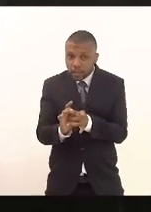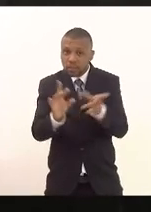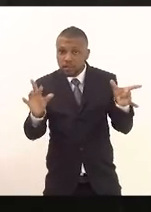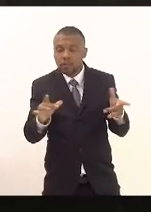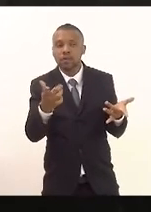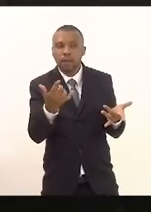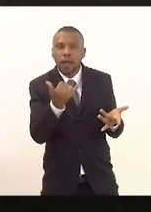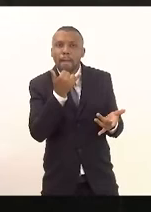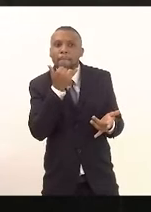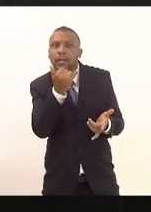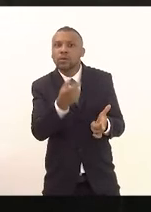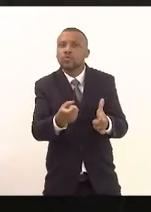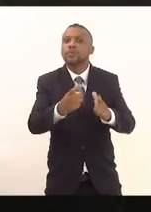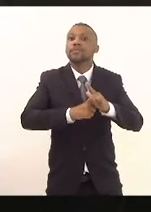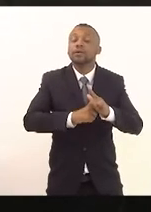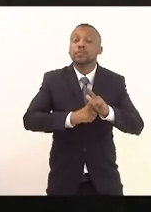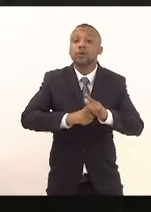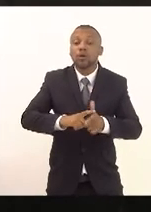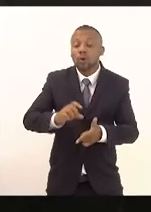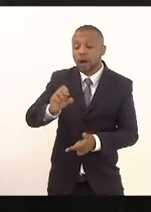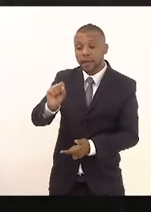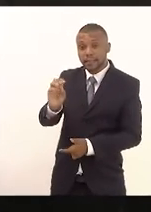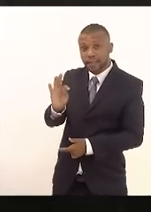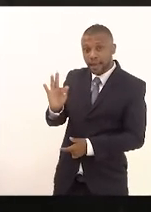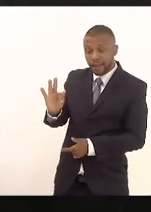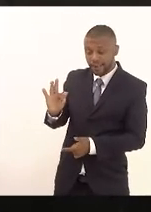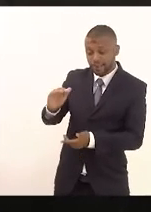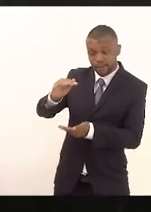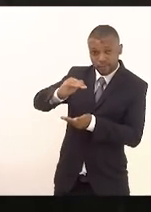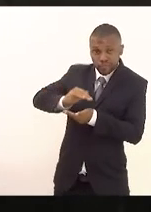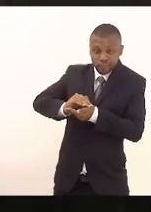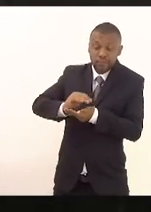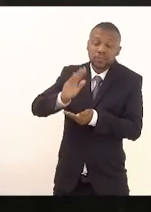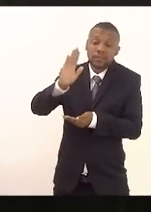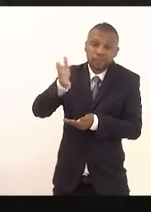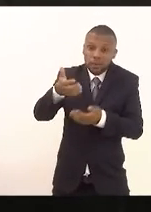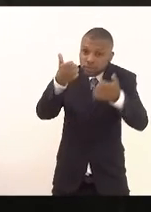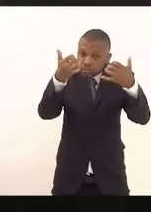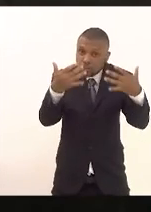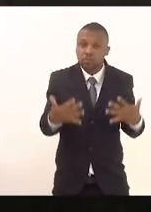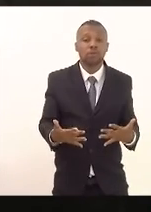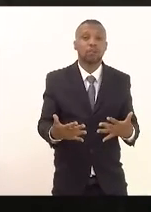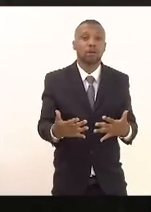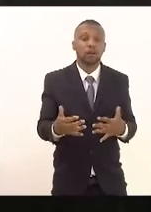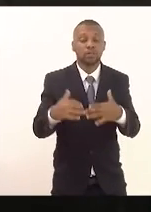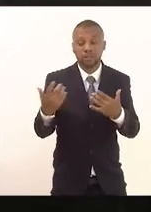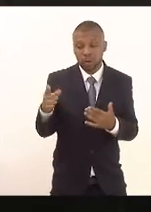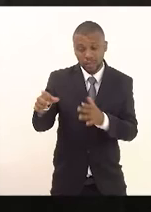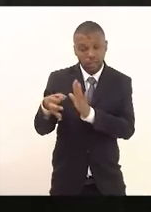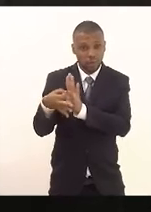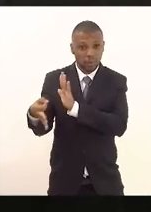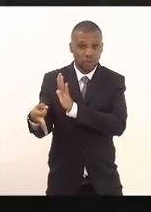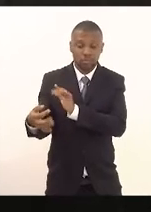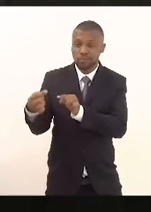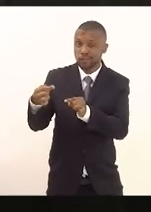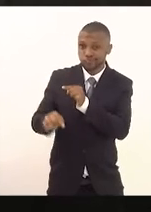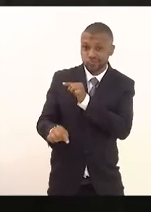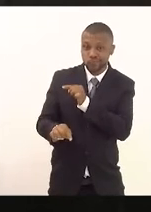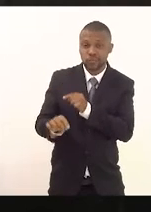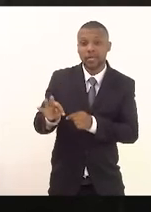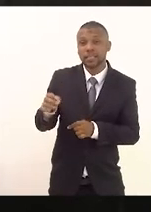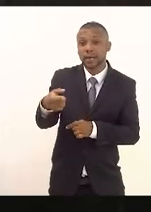disse o Supremo Então já para eliminar não é verdadeira e taxa é